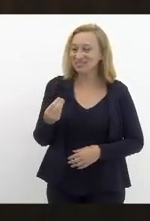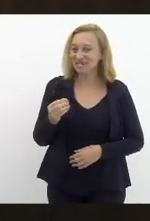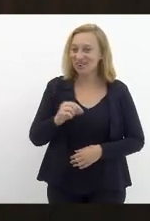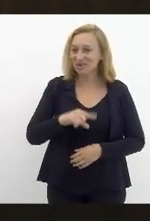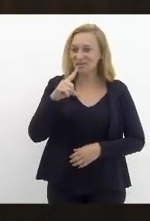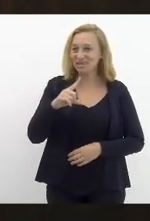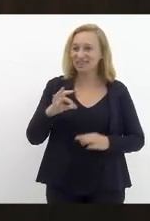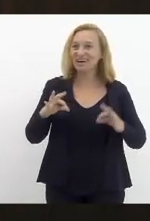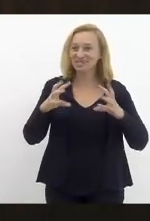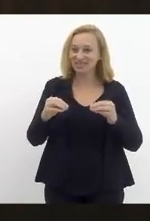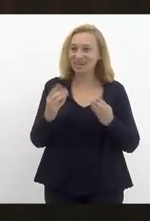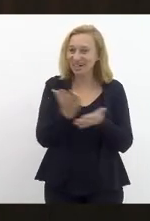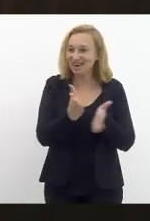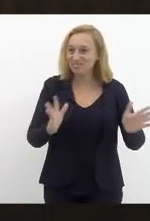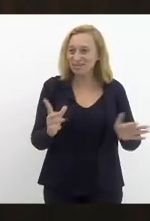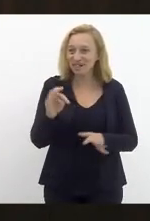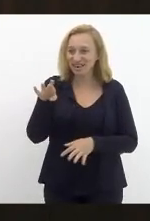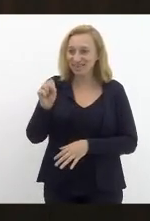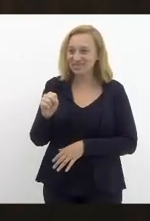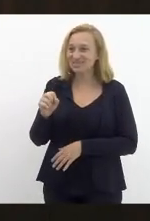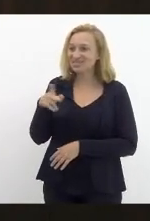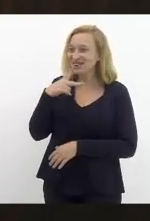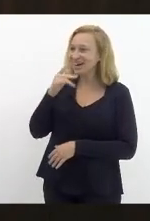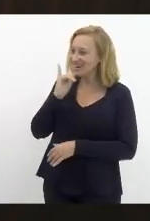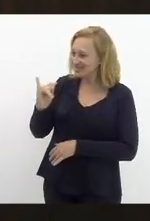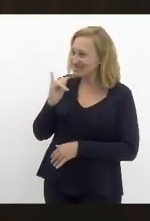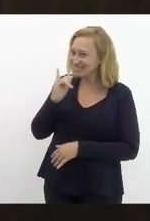Acabou cláusula de barreira. Fala, anuncia aí, Márcio.